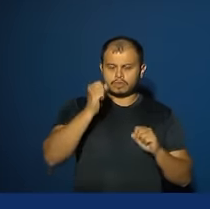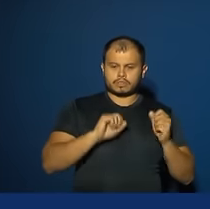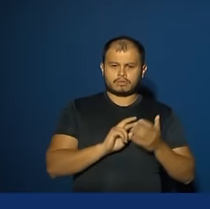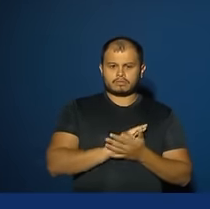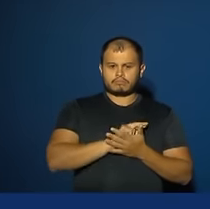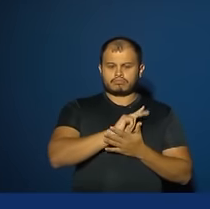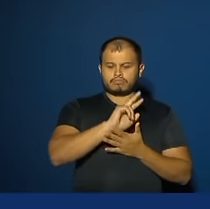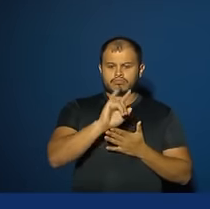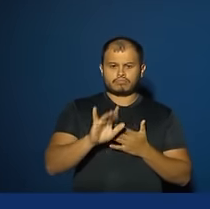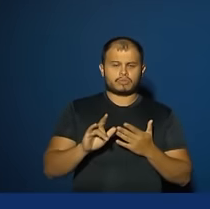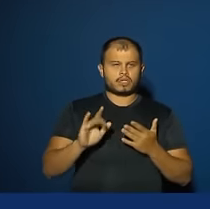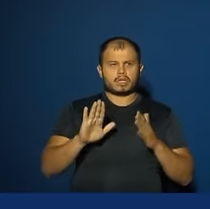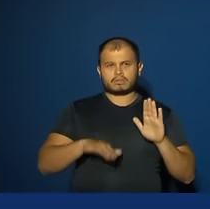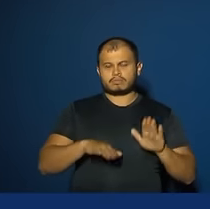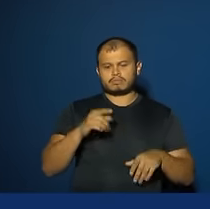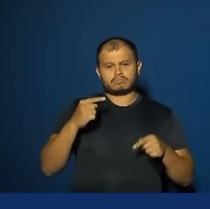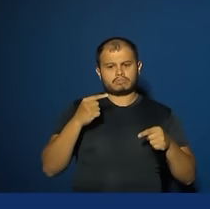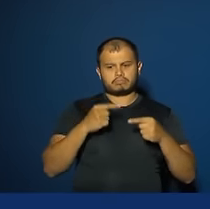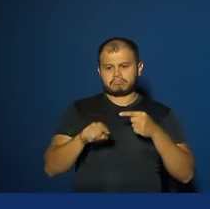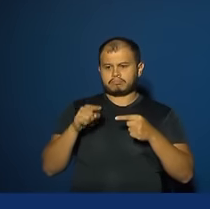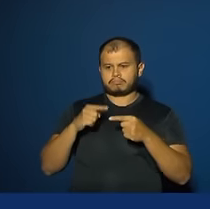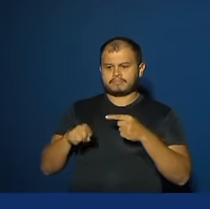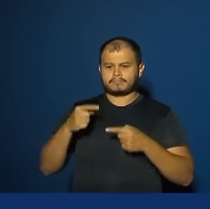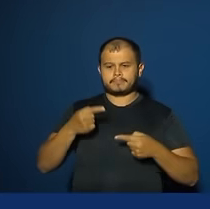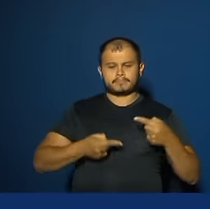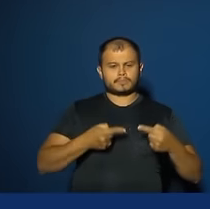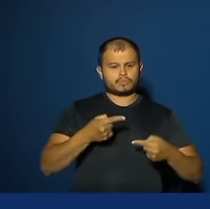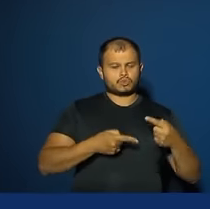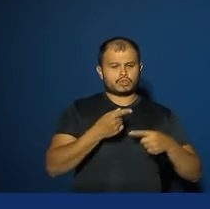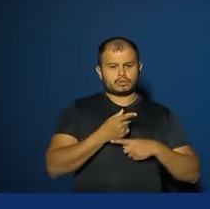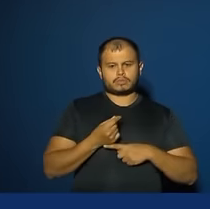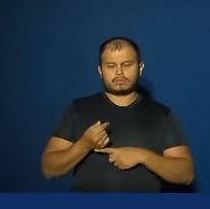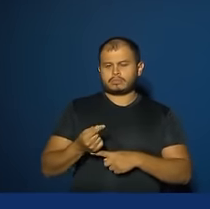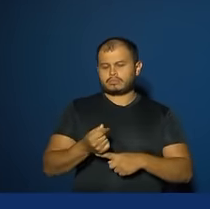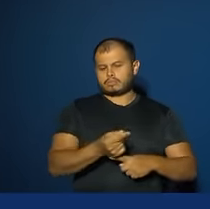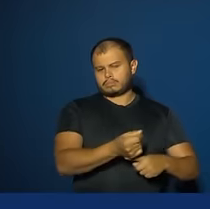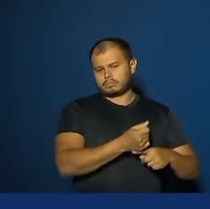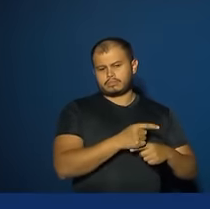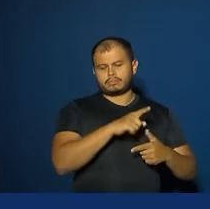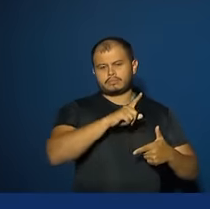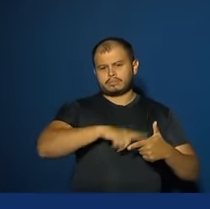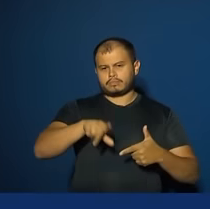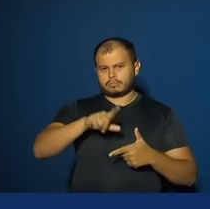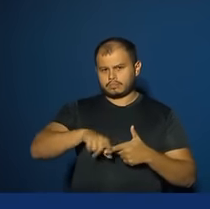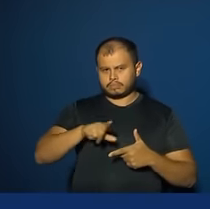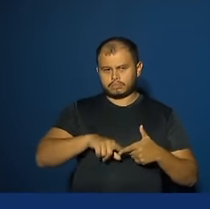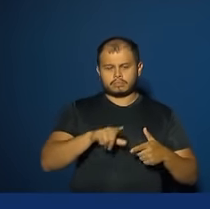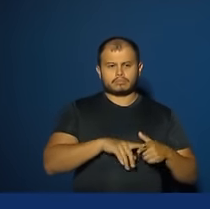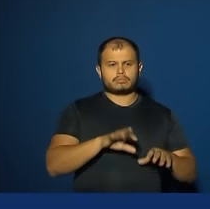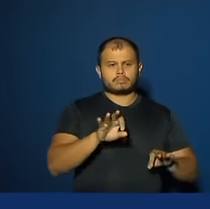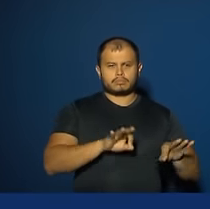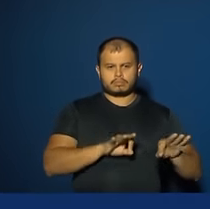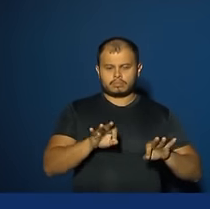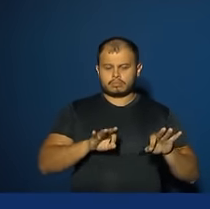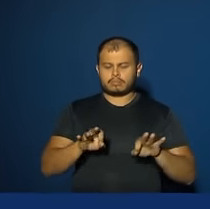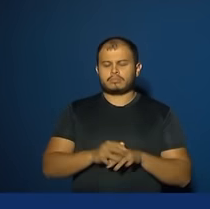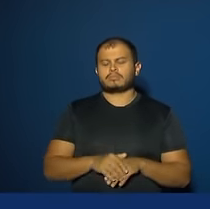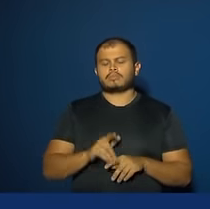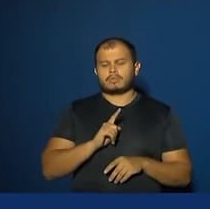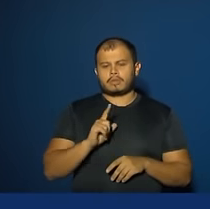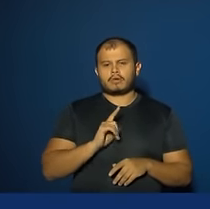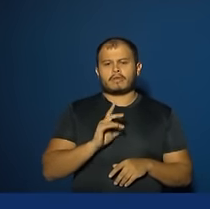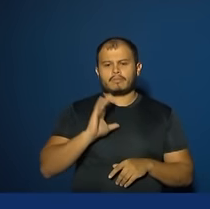choques que não tinham muito a ver com política monetária, problemas na cadeia produtiva, coisas desse tipo, que você